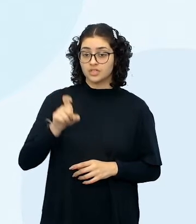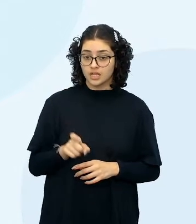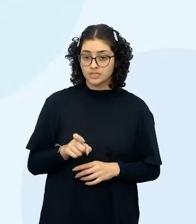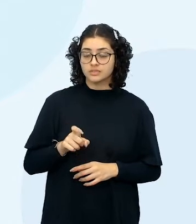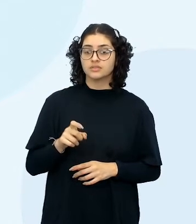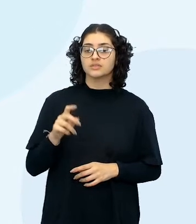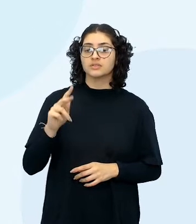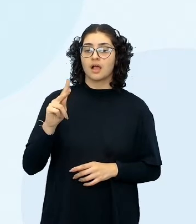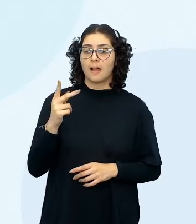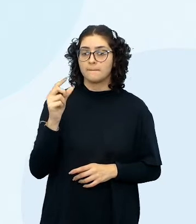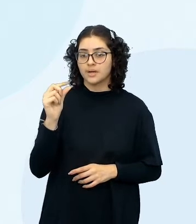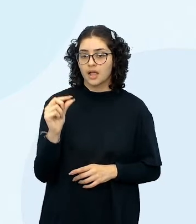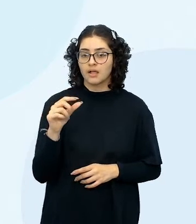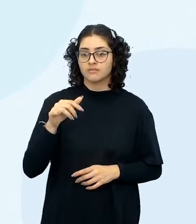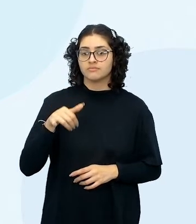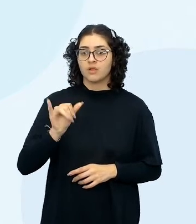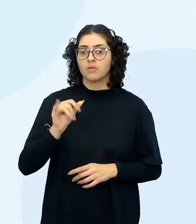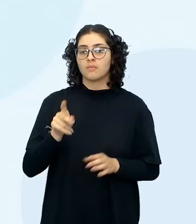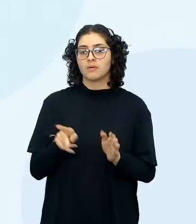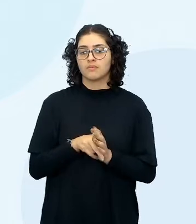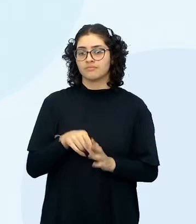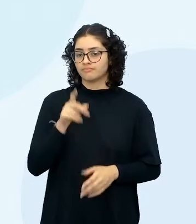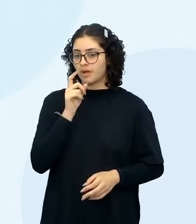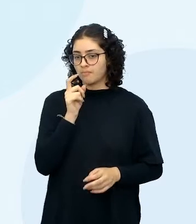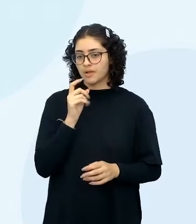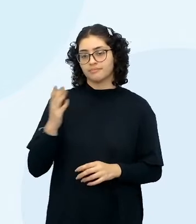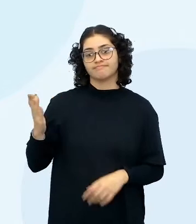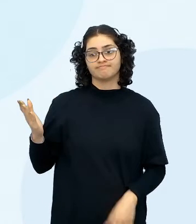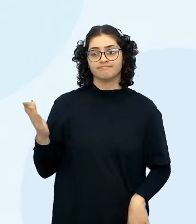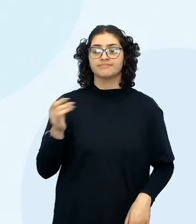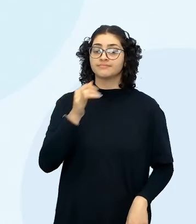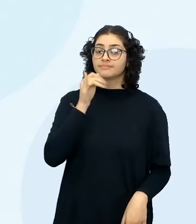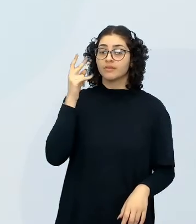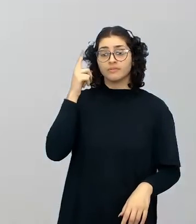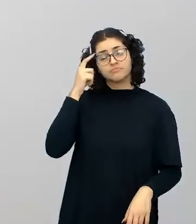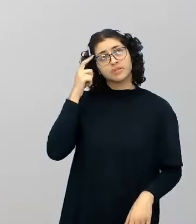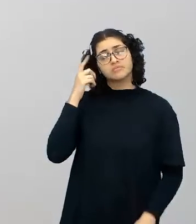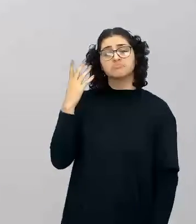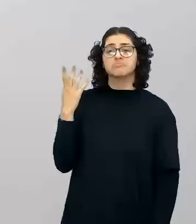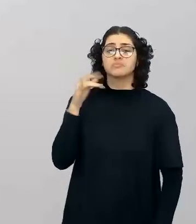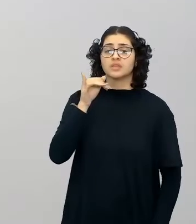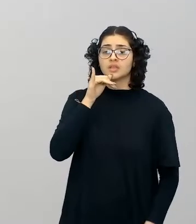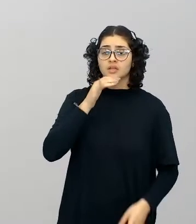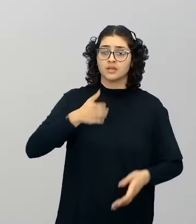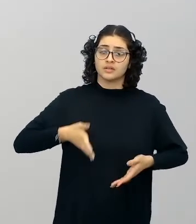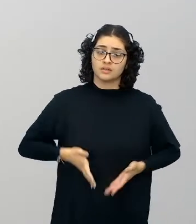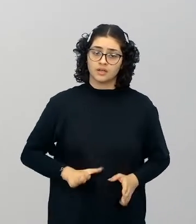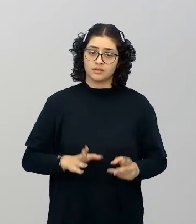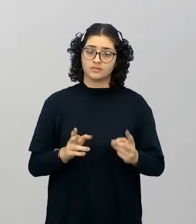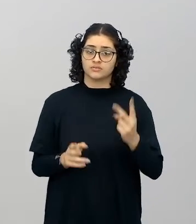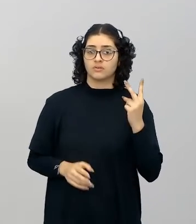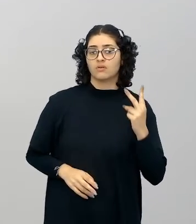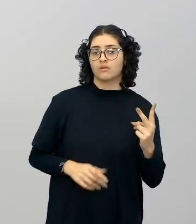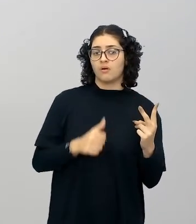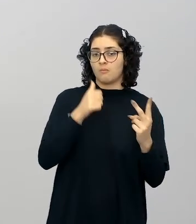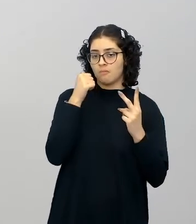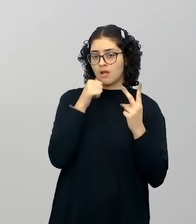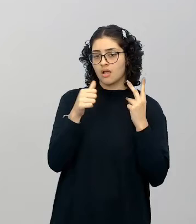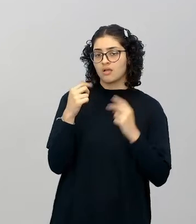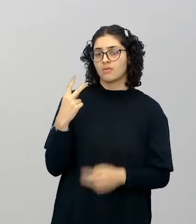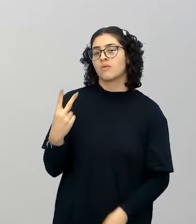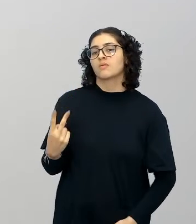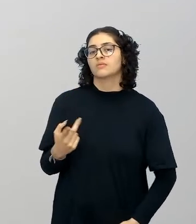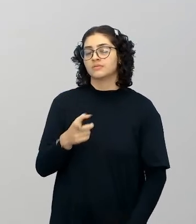e o Y do seu pai. Agora imagine, né, dentro dessa descendência nasceram, vamos supor, 2 mulheres e 2